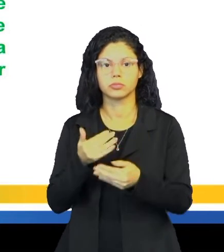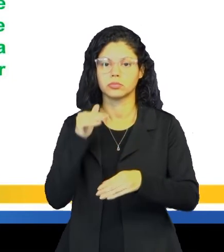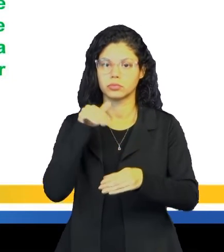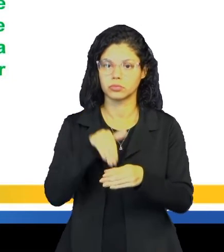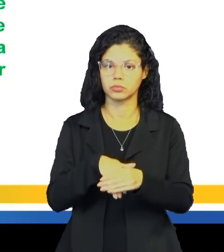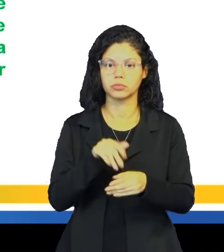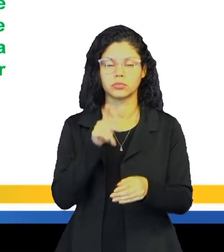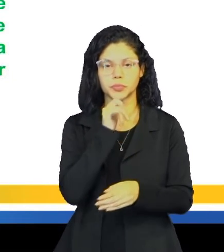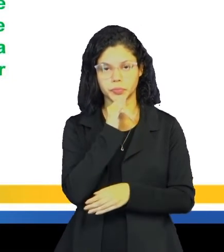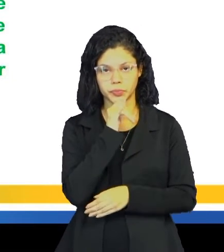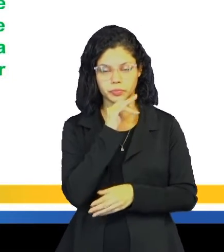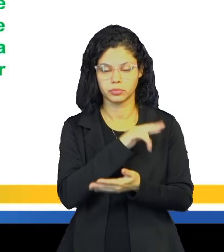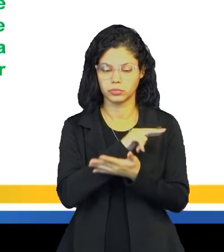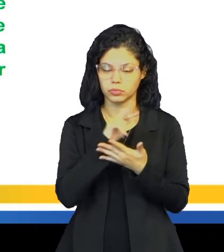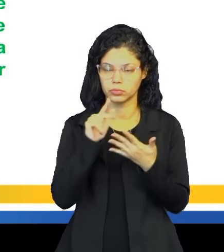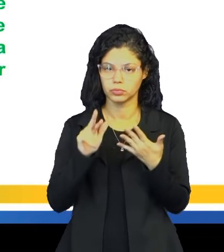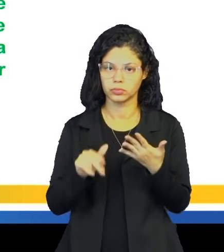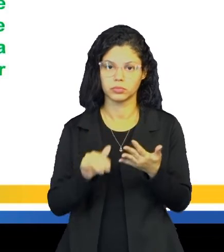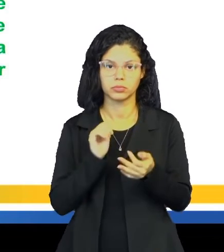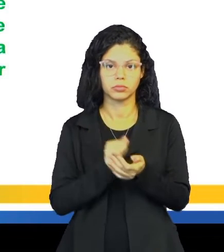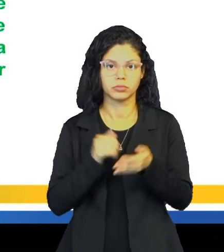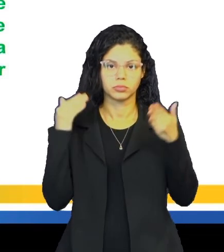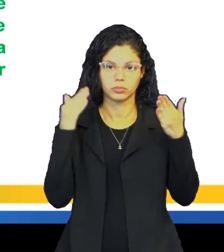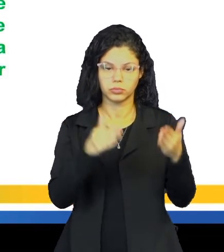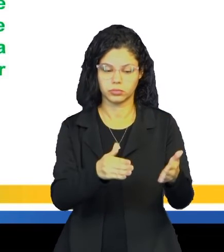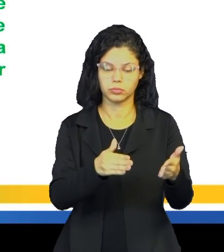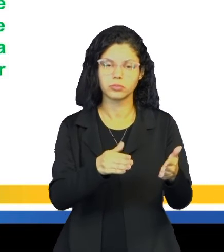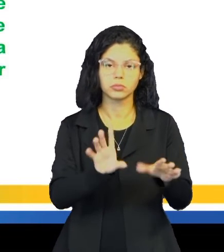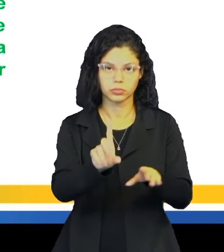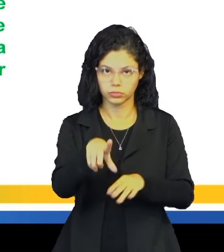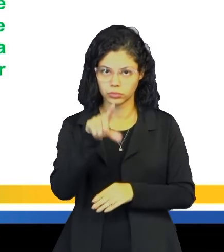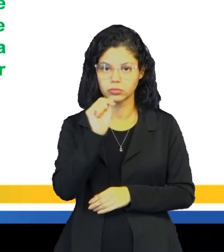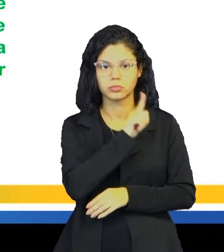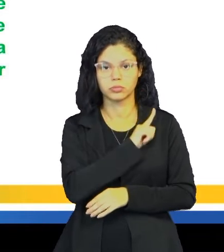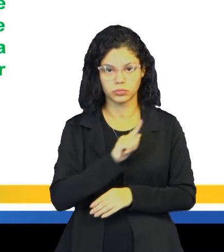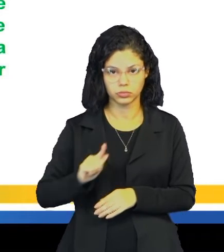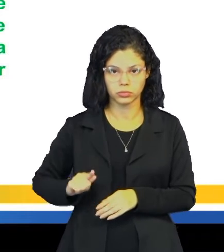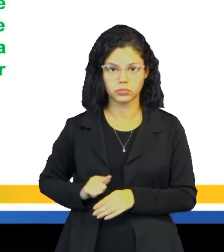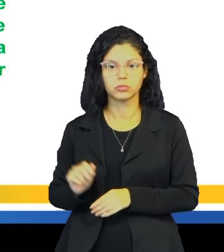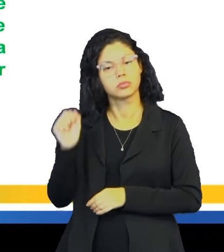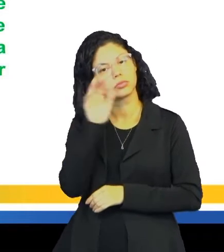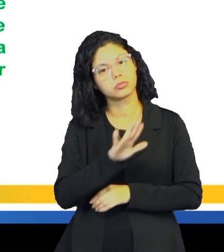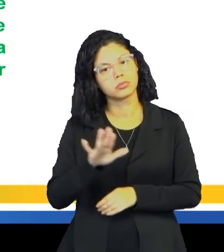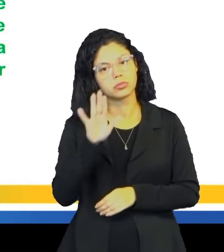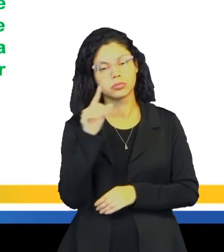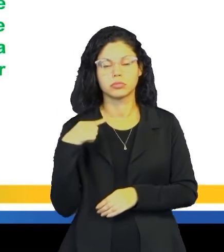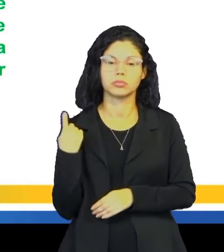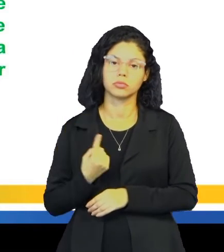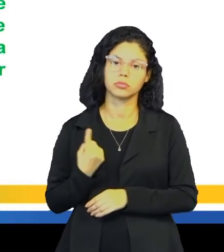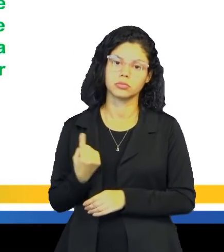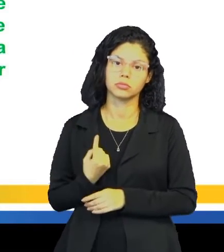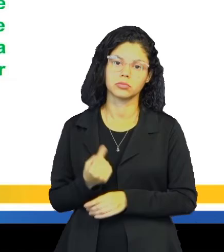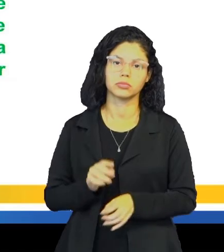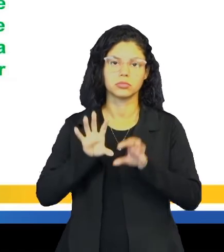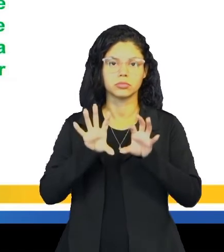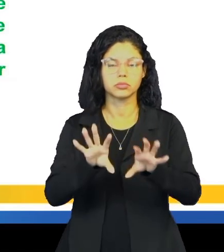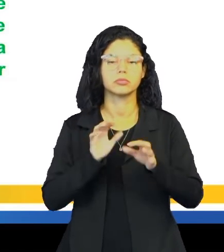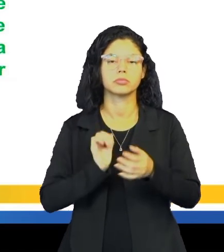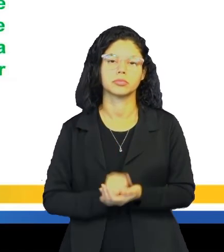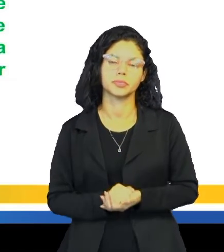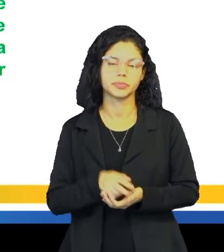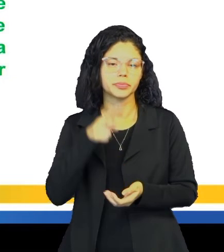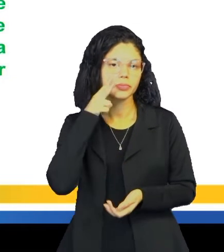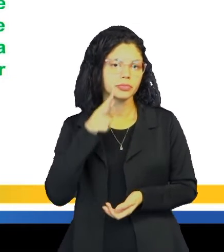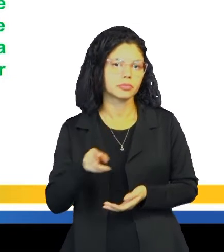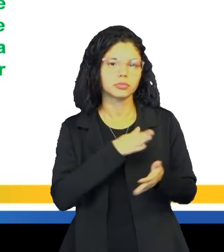por exemplo. Várias pessoas determinam a escolha de um governante através de uma ação individual. Dessa forma, a gente